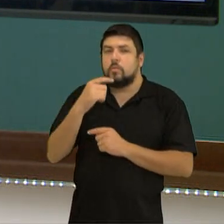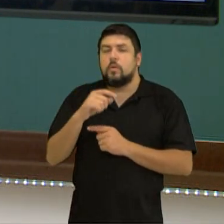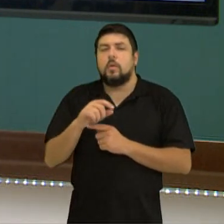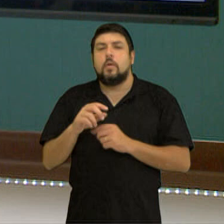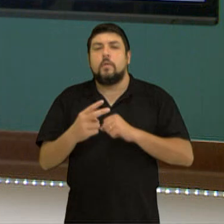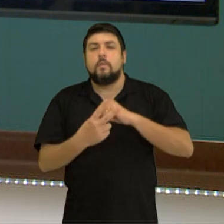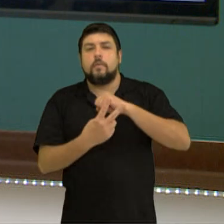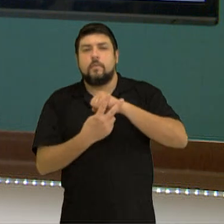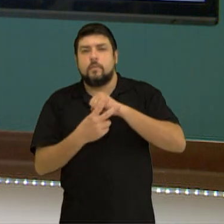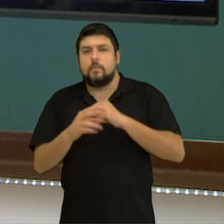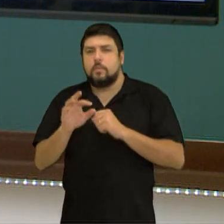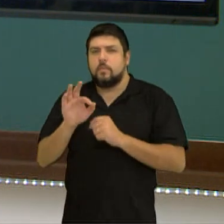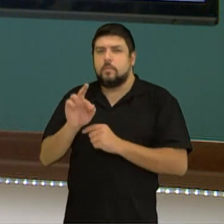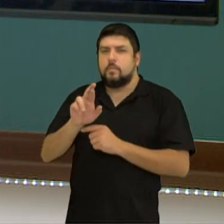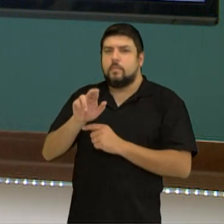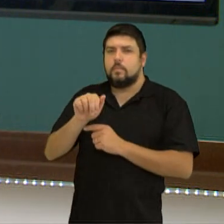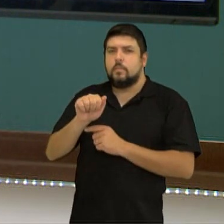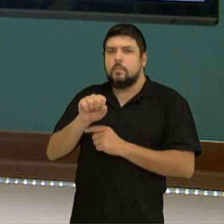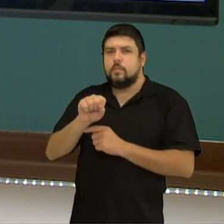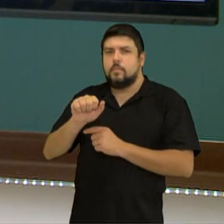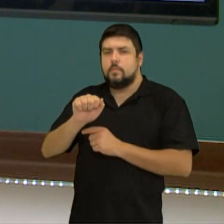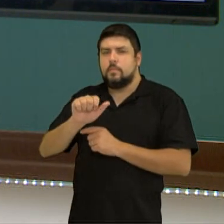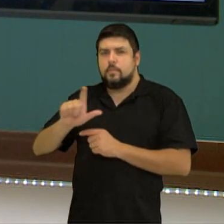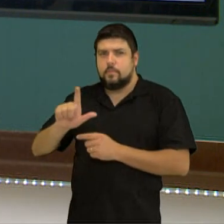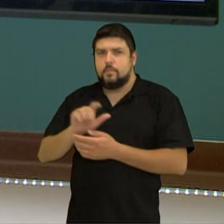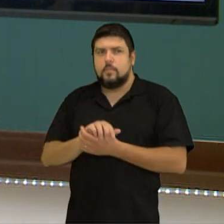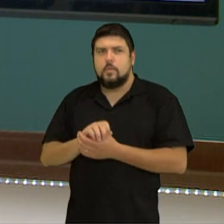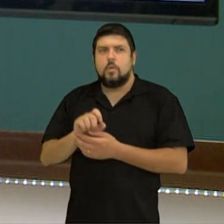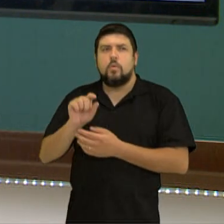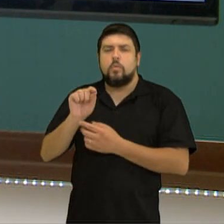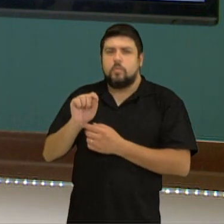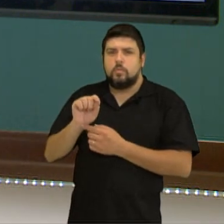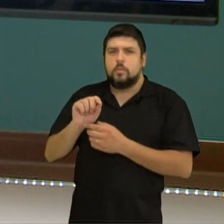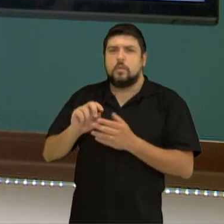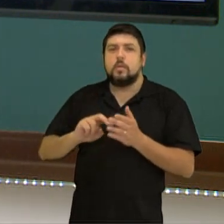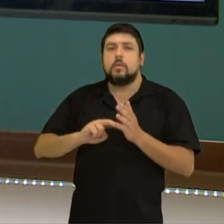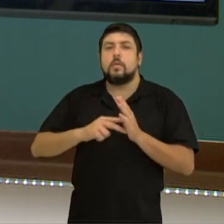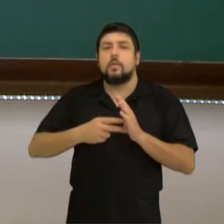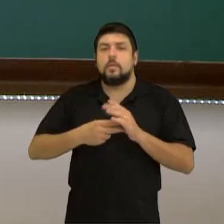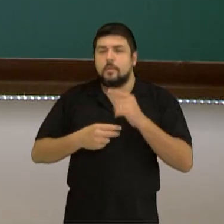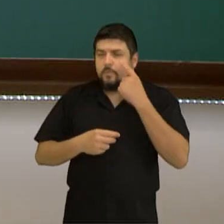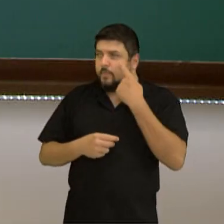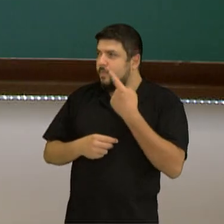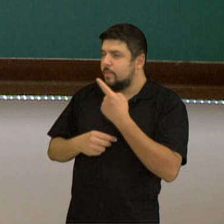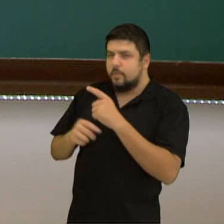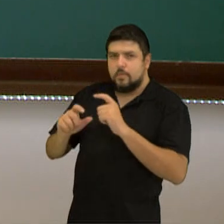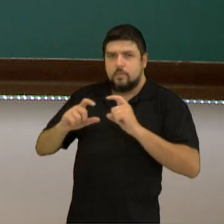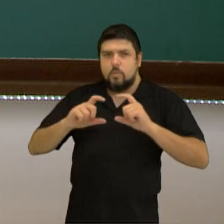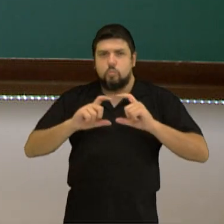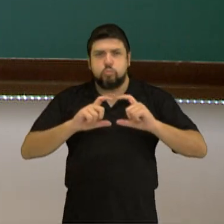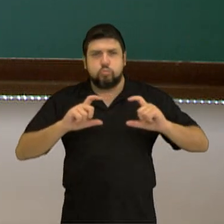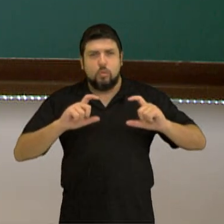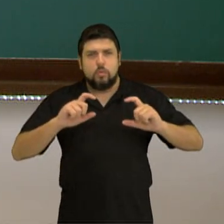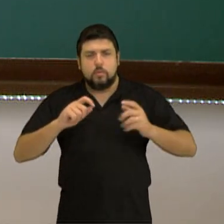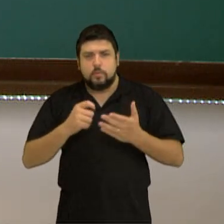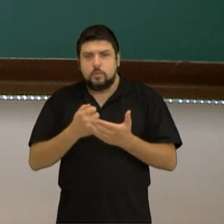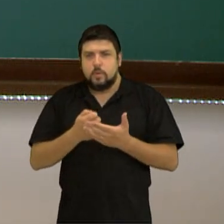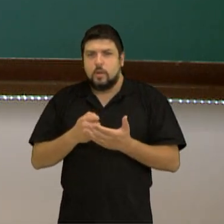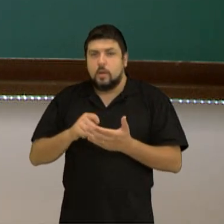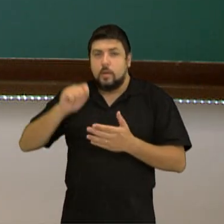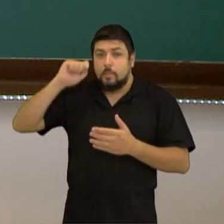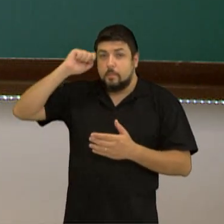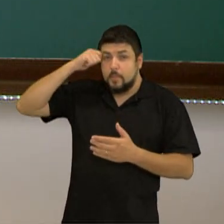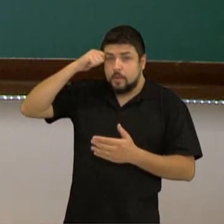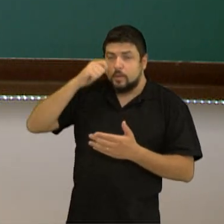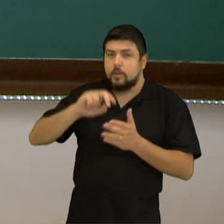verbo frasal, que é o shop for, que significa comprar. Se você for até o dicionário, por exemplo, e procurar o